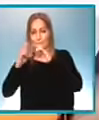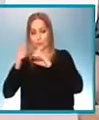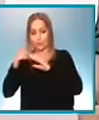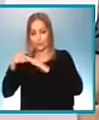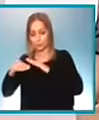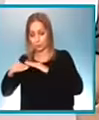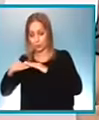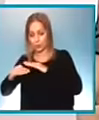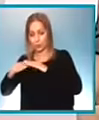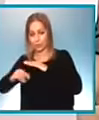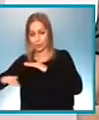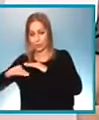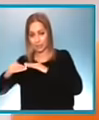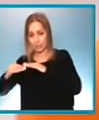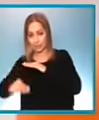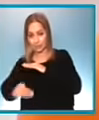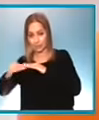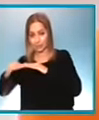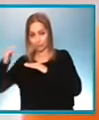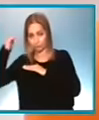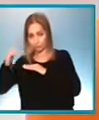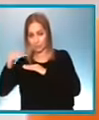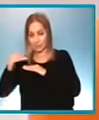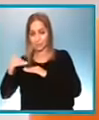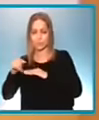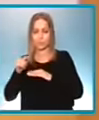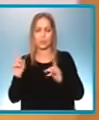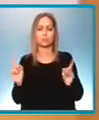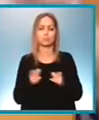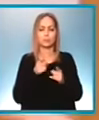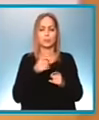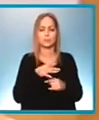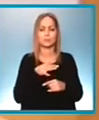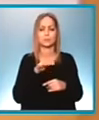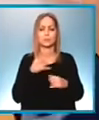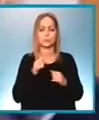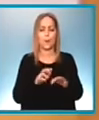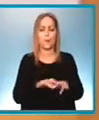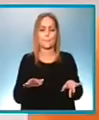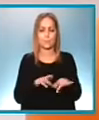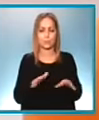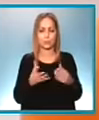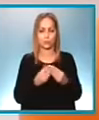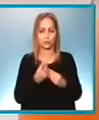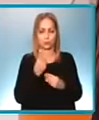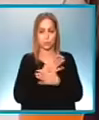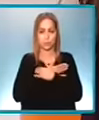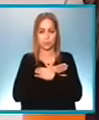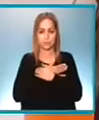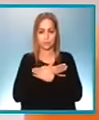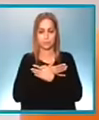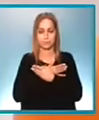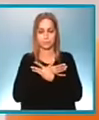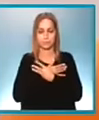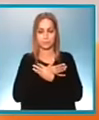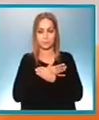ar. Pronto. E depois partilhou, isto é só para abreviar um bocadinho a história, depois partilhou o piano com duas amigas. Não, foi